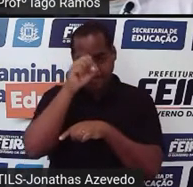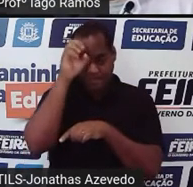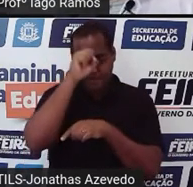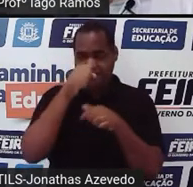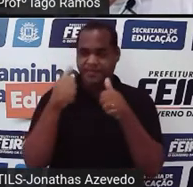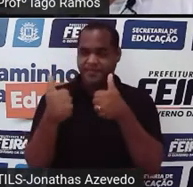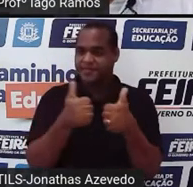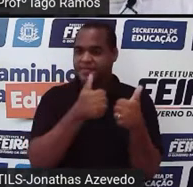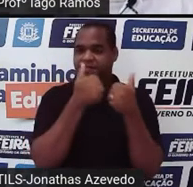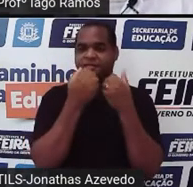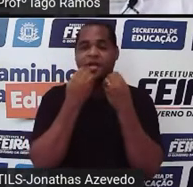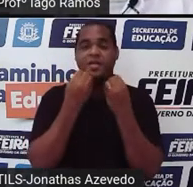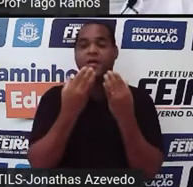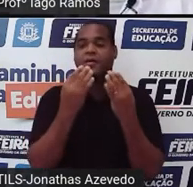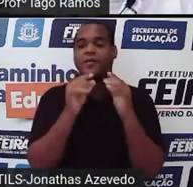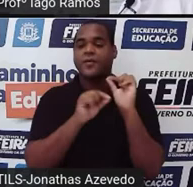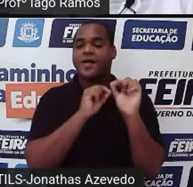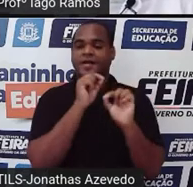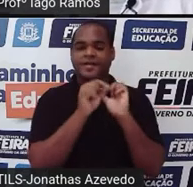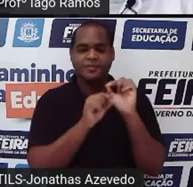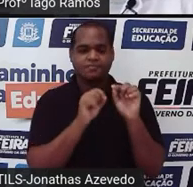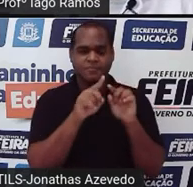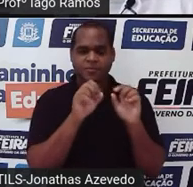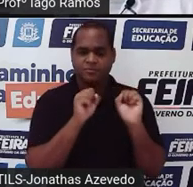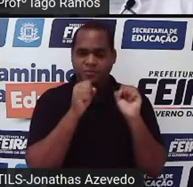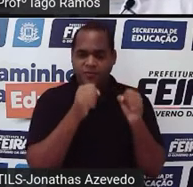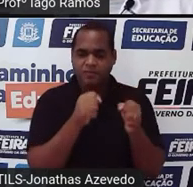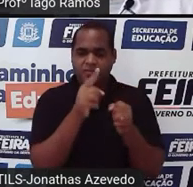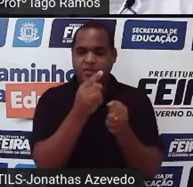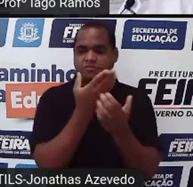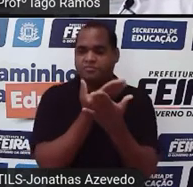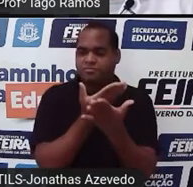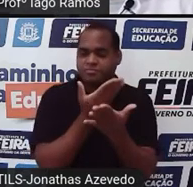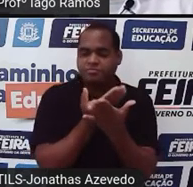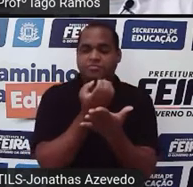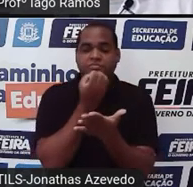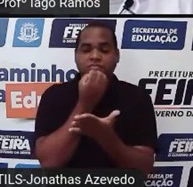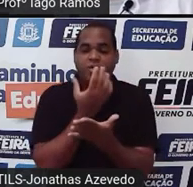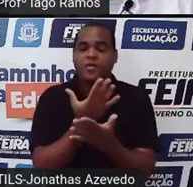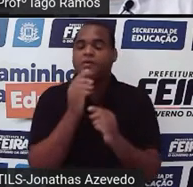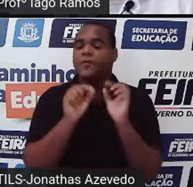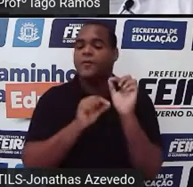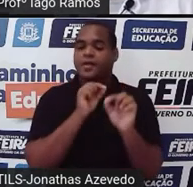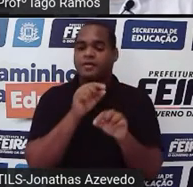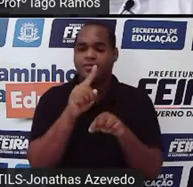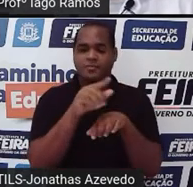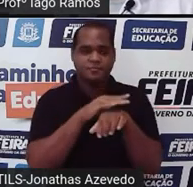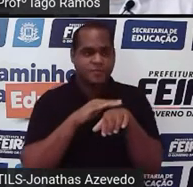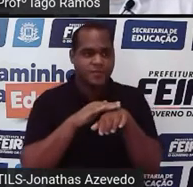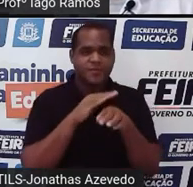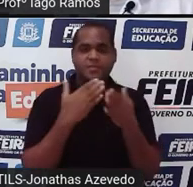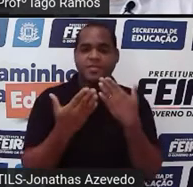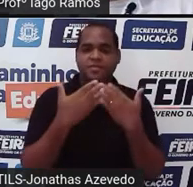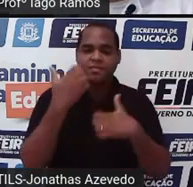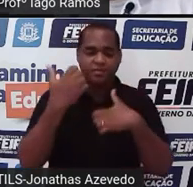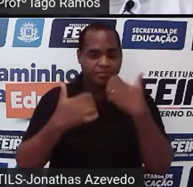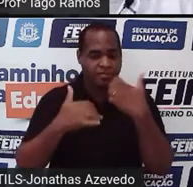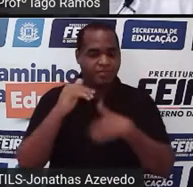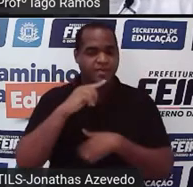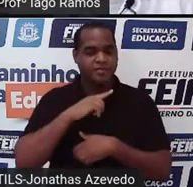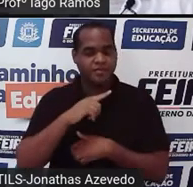olha só o que é que nós estamos estudando né gente já começou a estudar essa